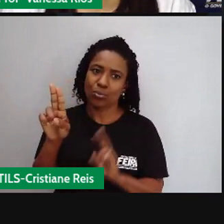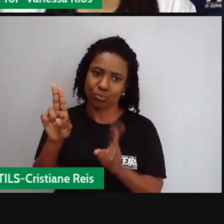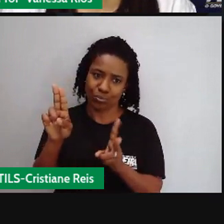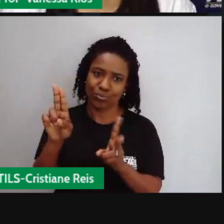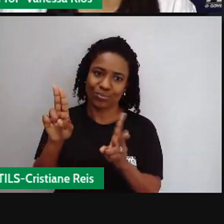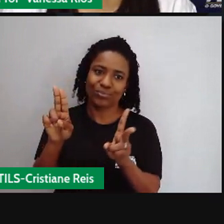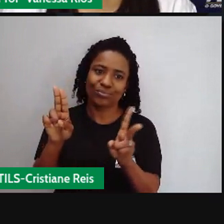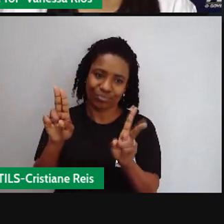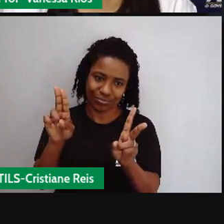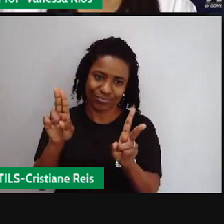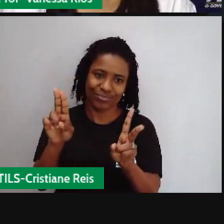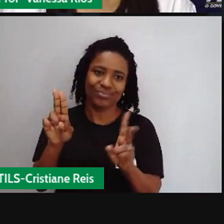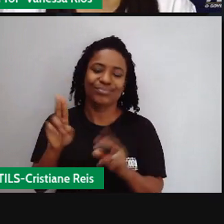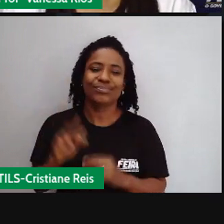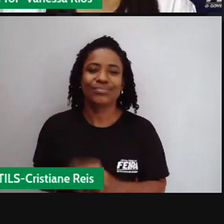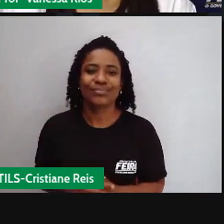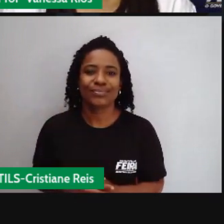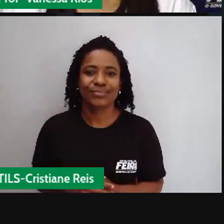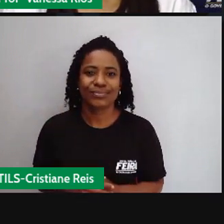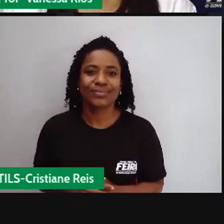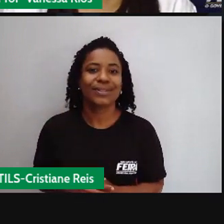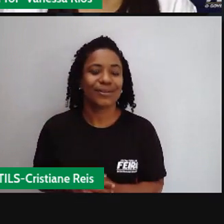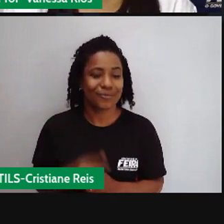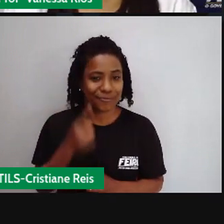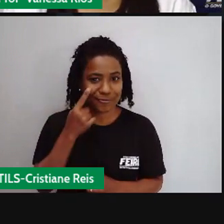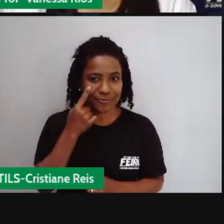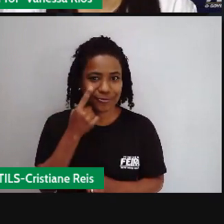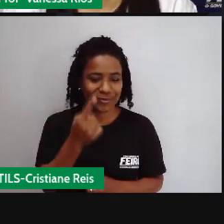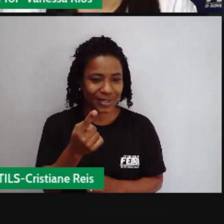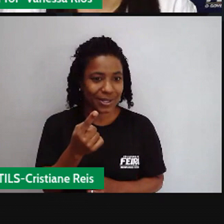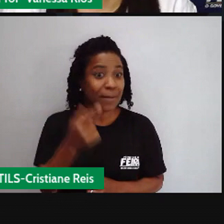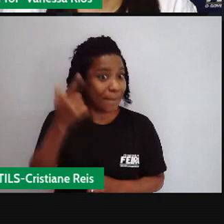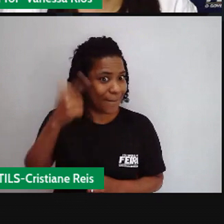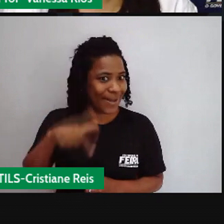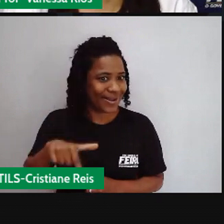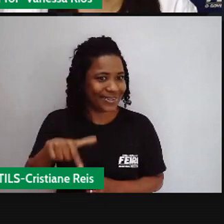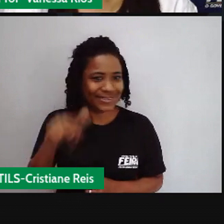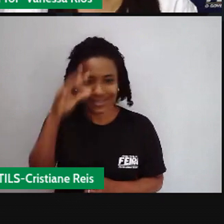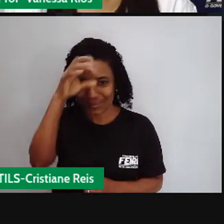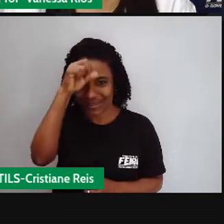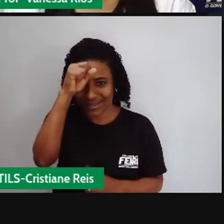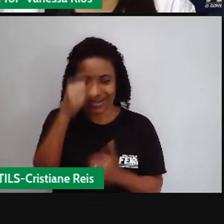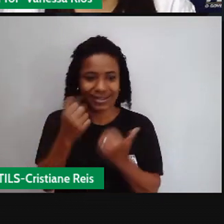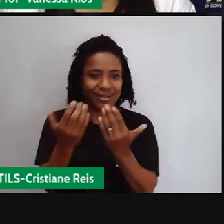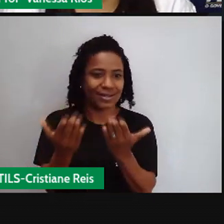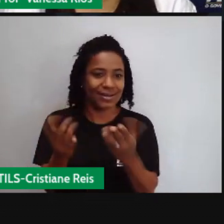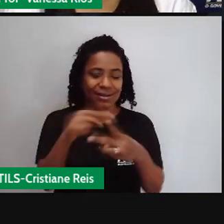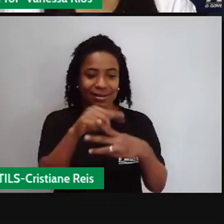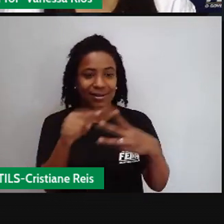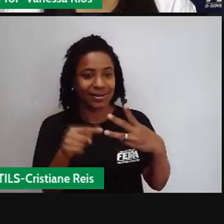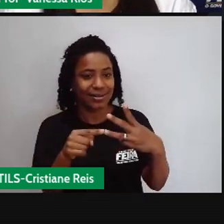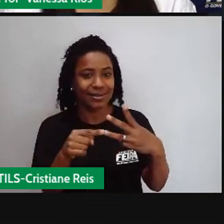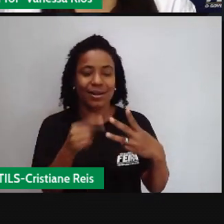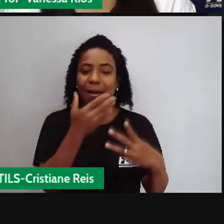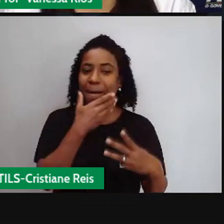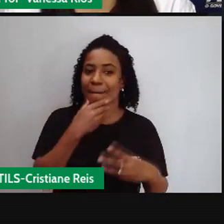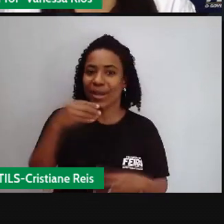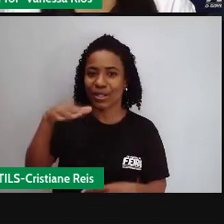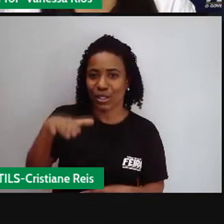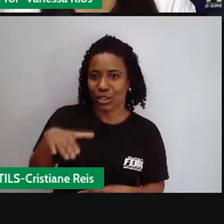mais observações. A Pro trouxe aqui agora outras palavras. Menino, boneco,